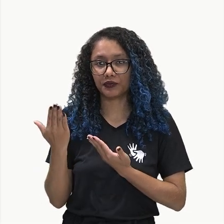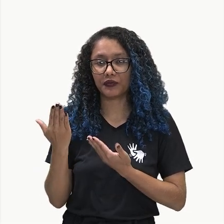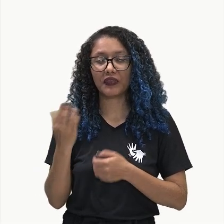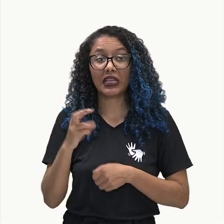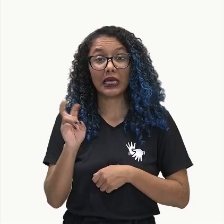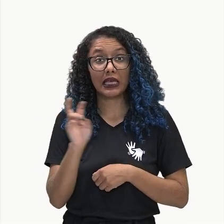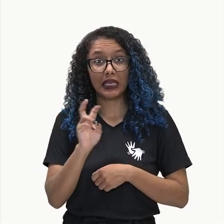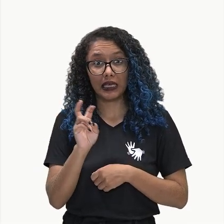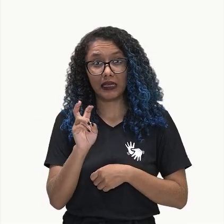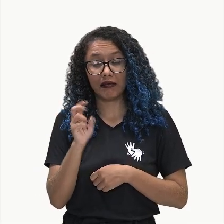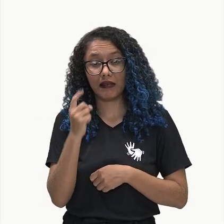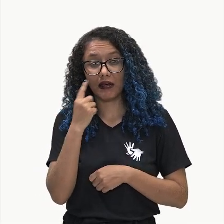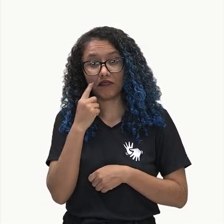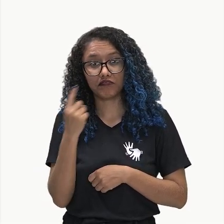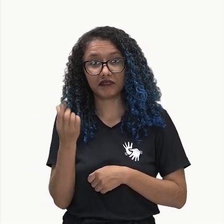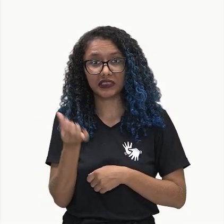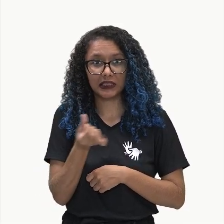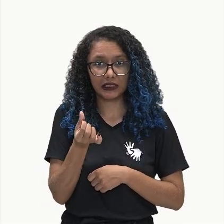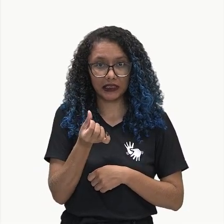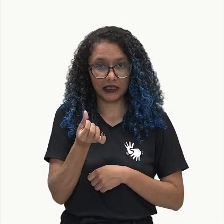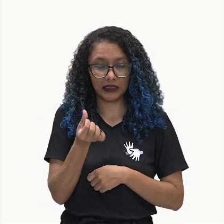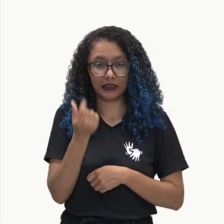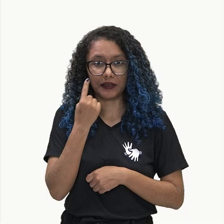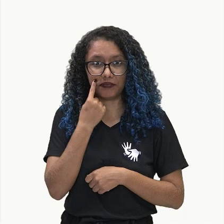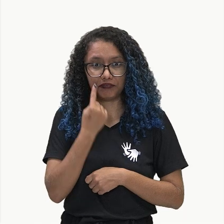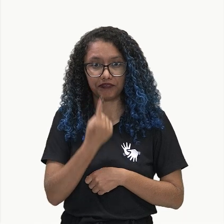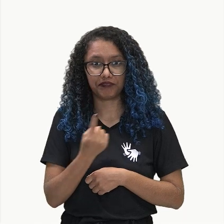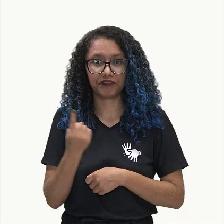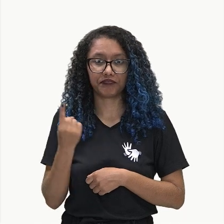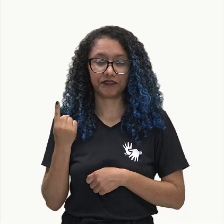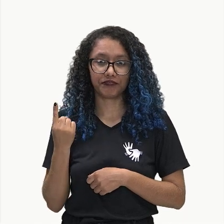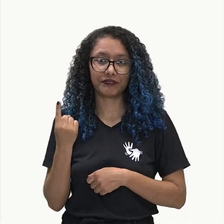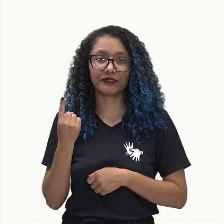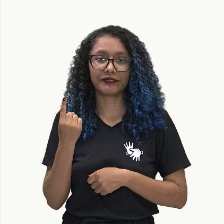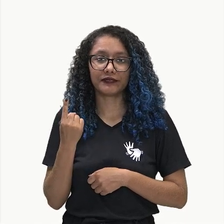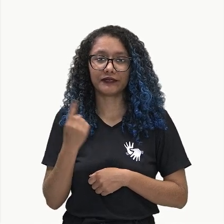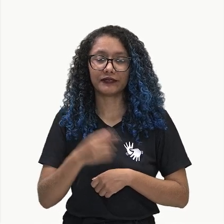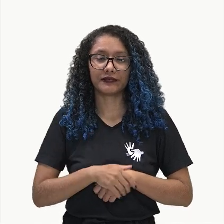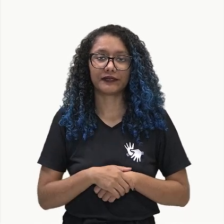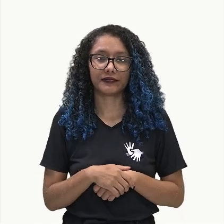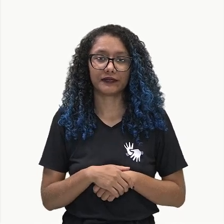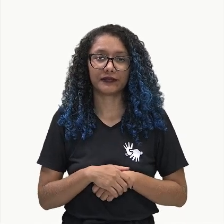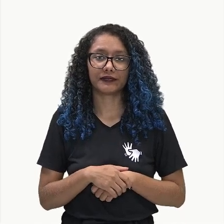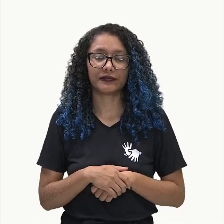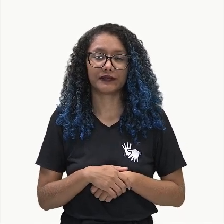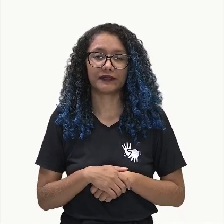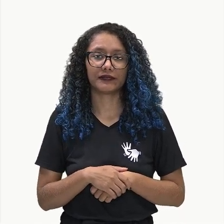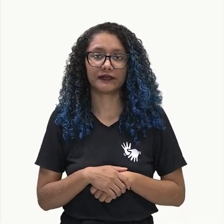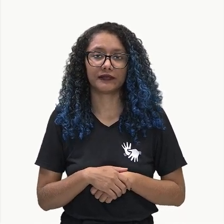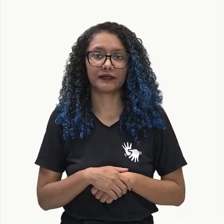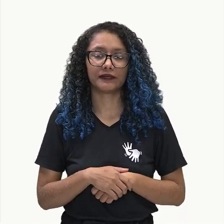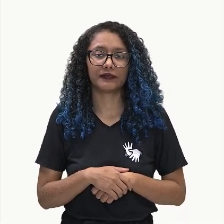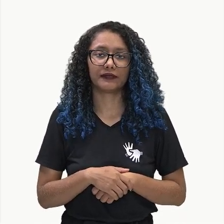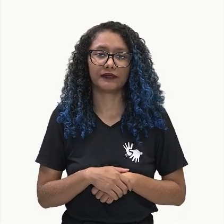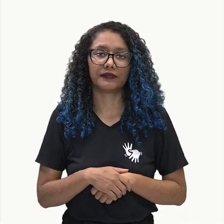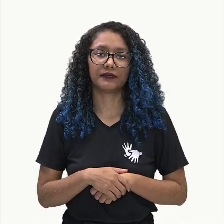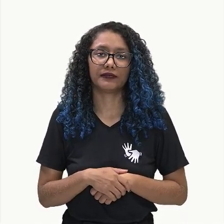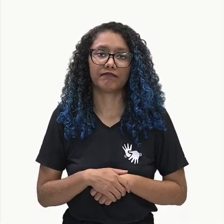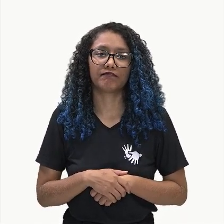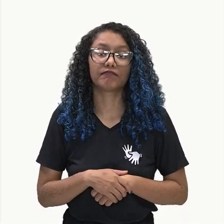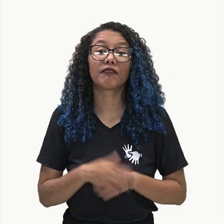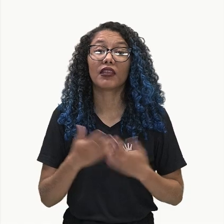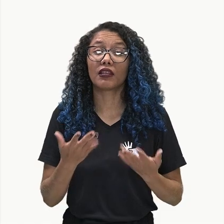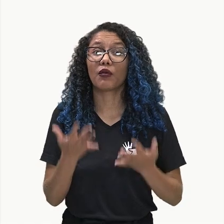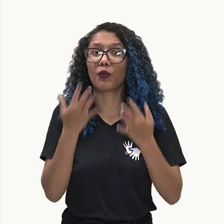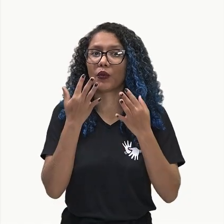el mar, la suerte de passar dias felizes com minha família. Então,